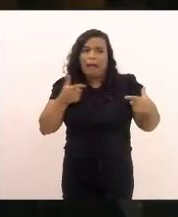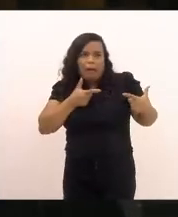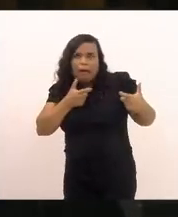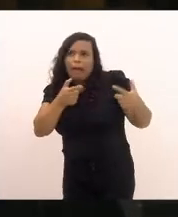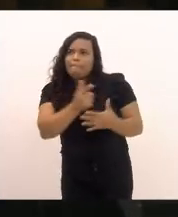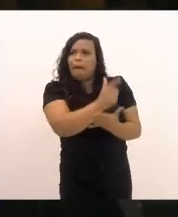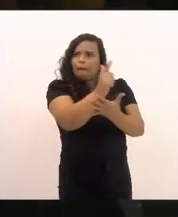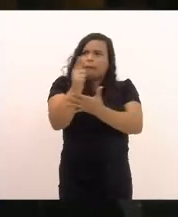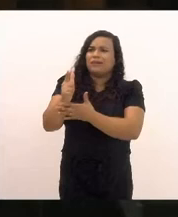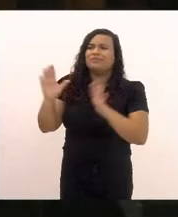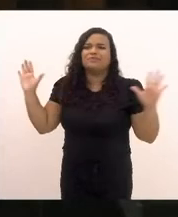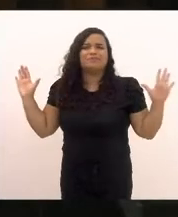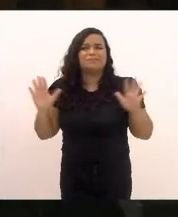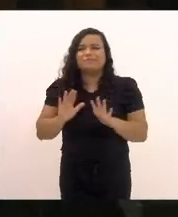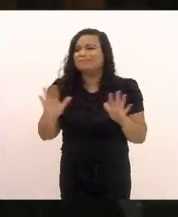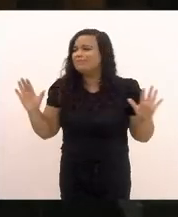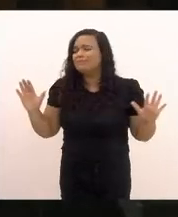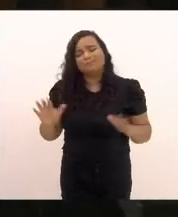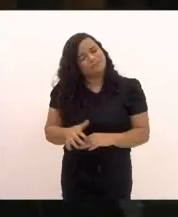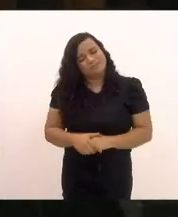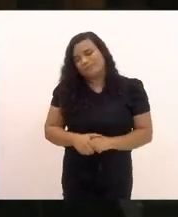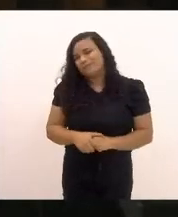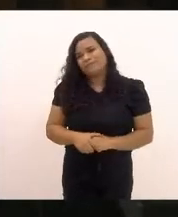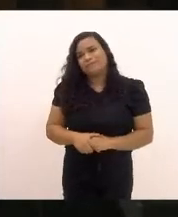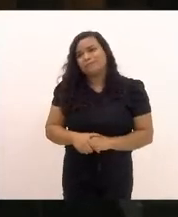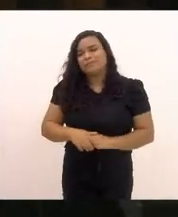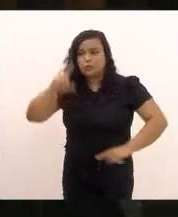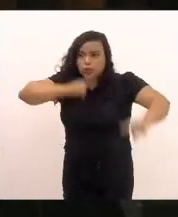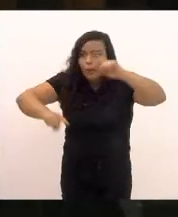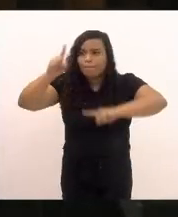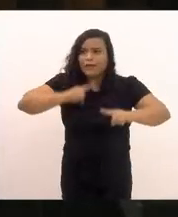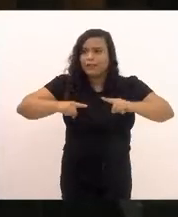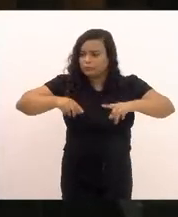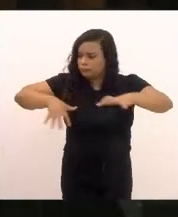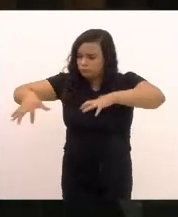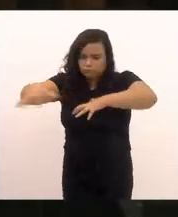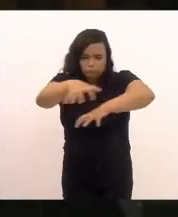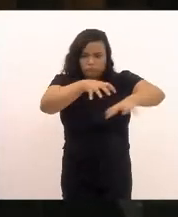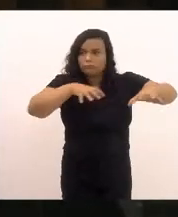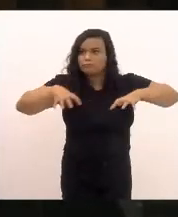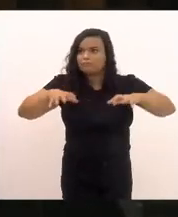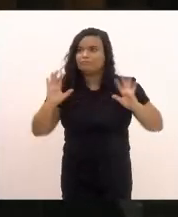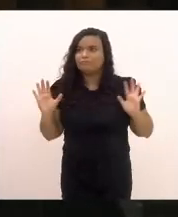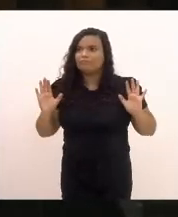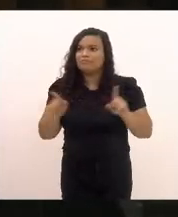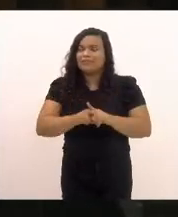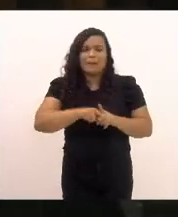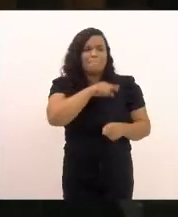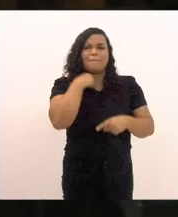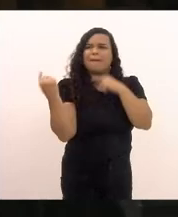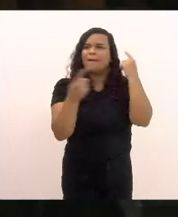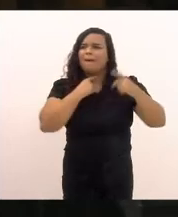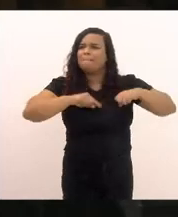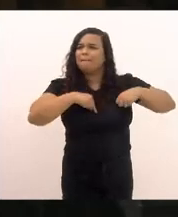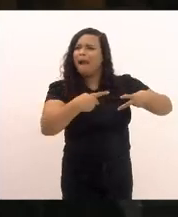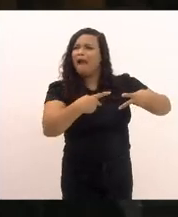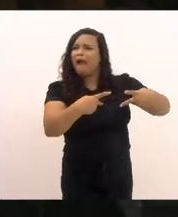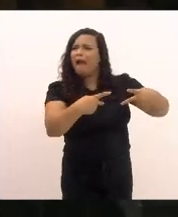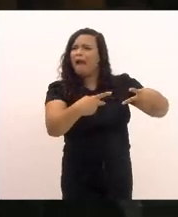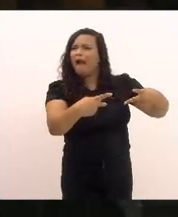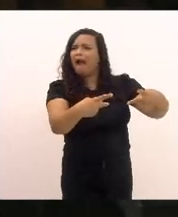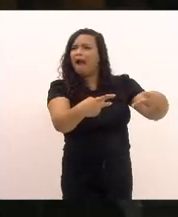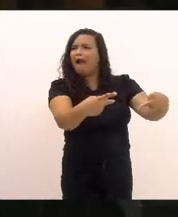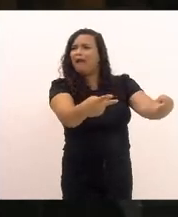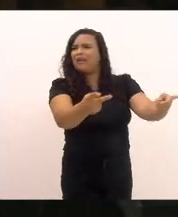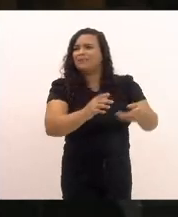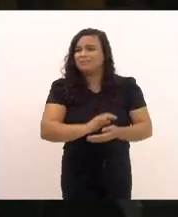coloquem em cogitação os domínios territoriais e a morte de tantos e tantos seres